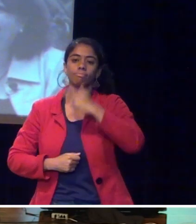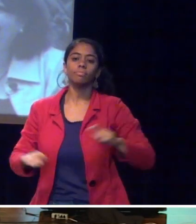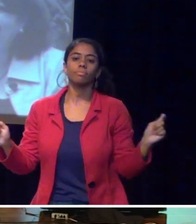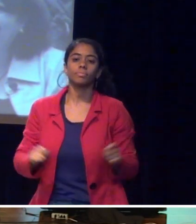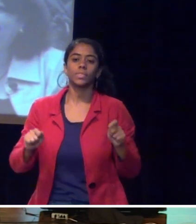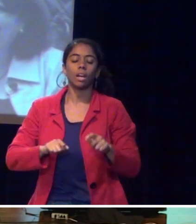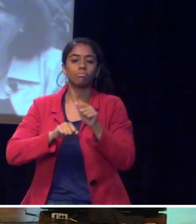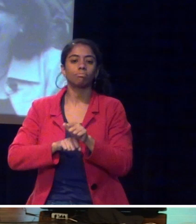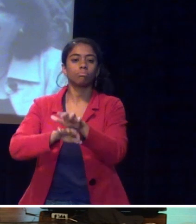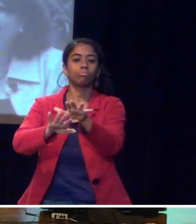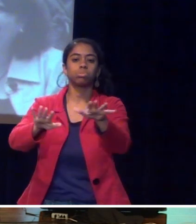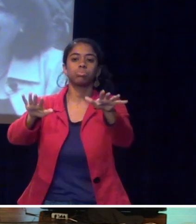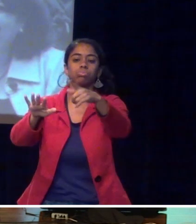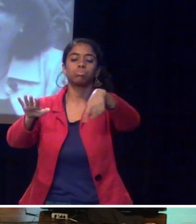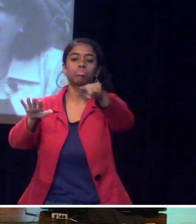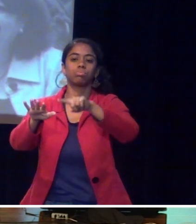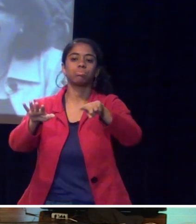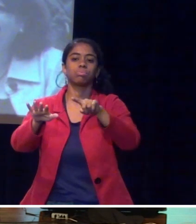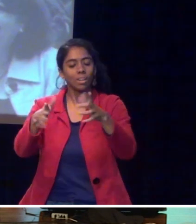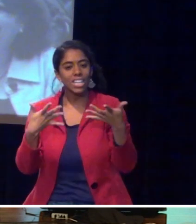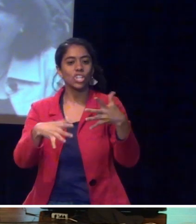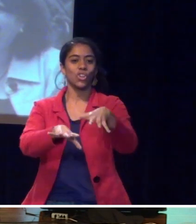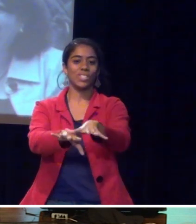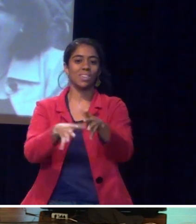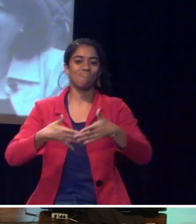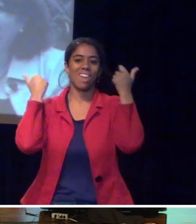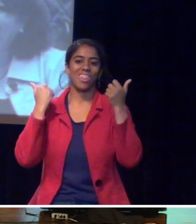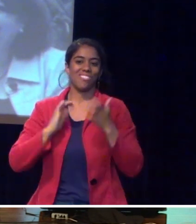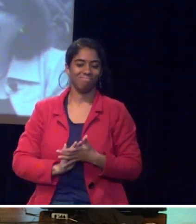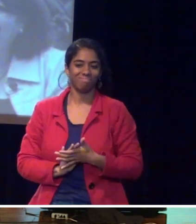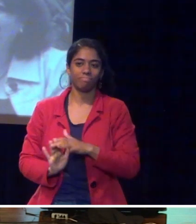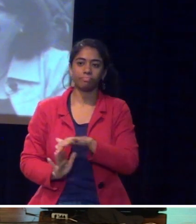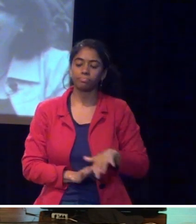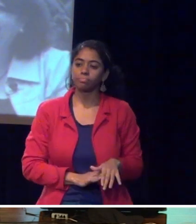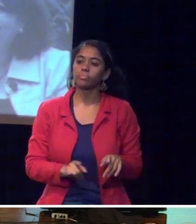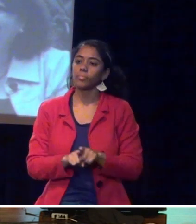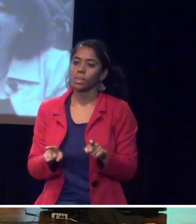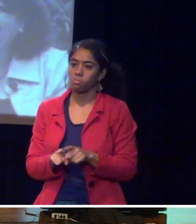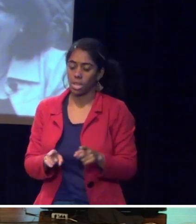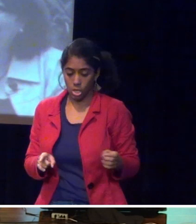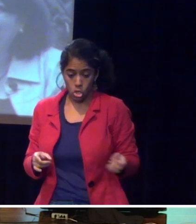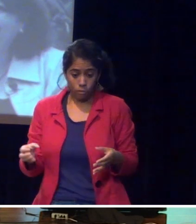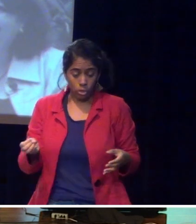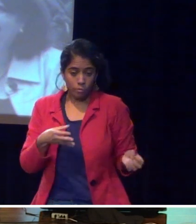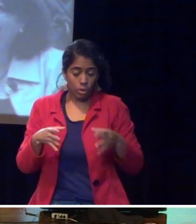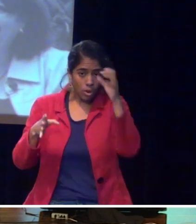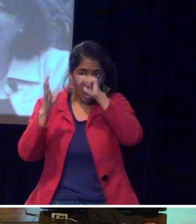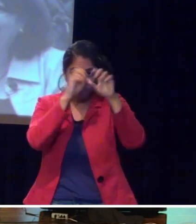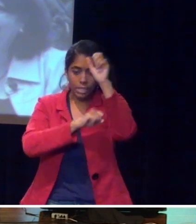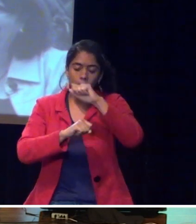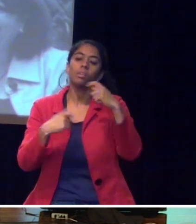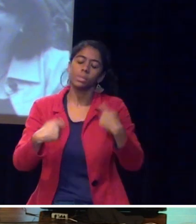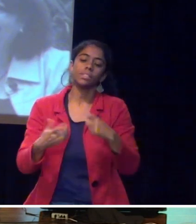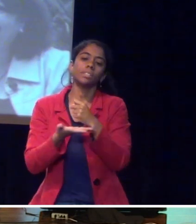Então, a Kensky argumenta que novas formas de aprender devem ter como base a construção